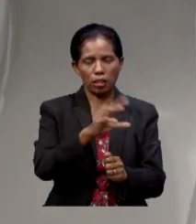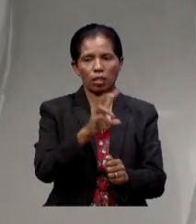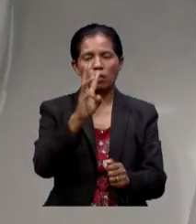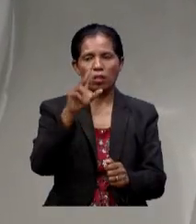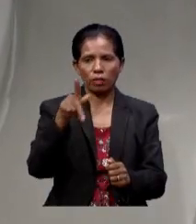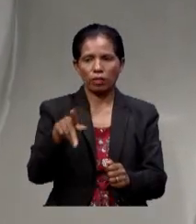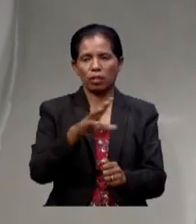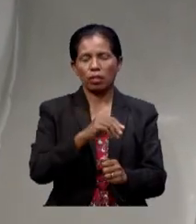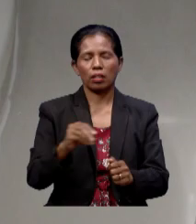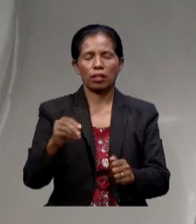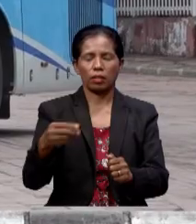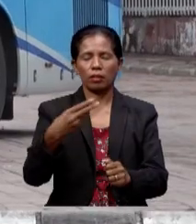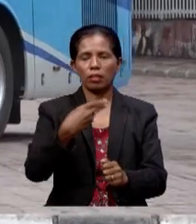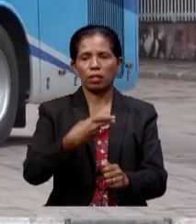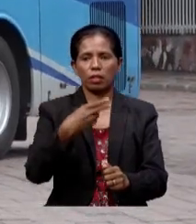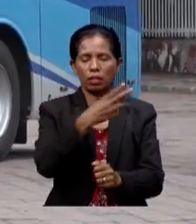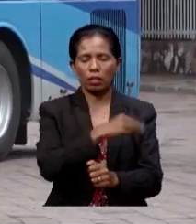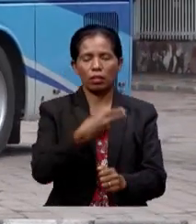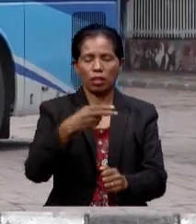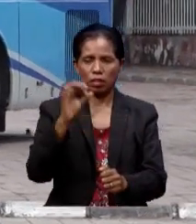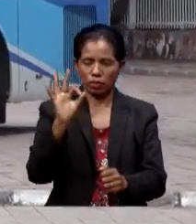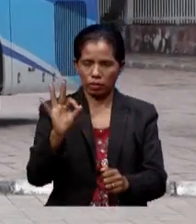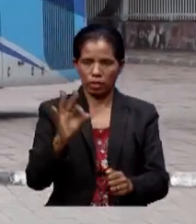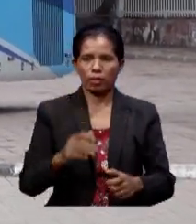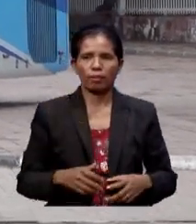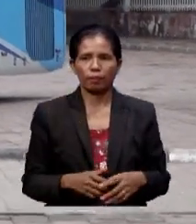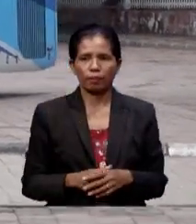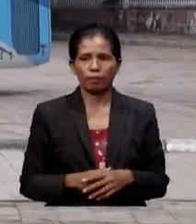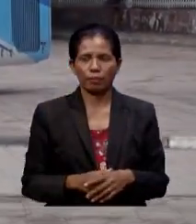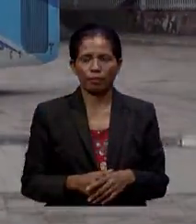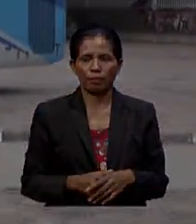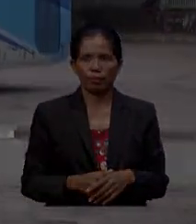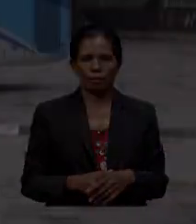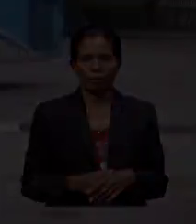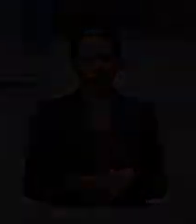gratuita, Bluetooth, televisão no toilet. Hilary Guzmão, Frederico do Nascimento, Ziemen.